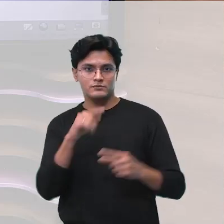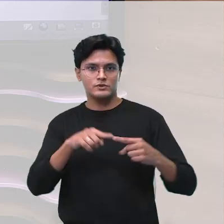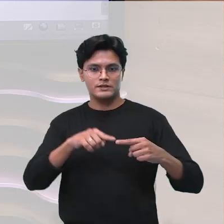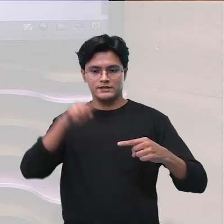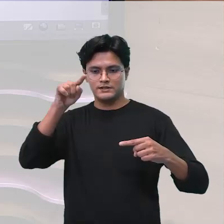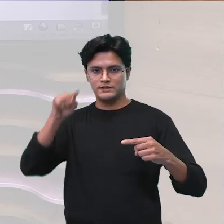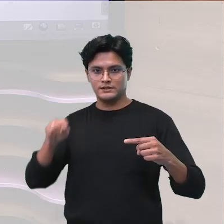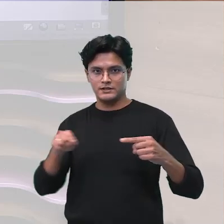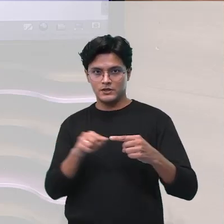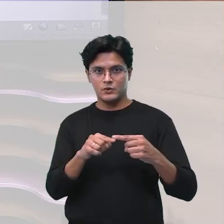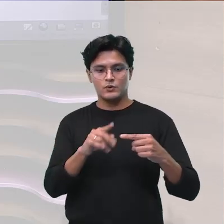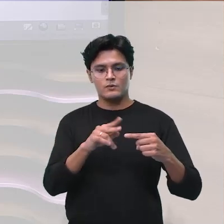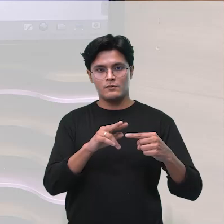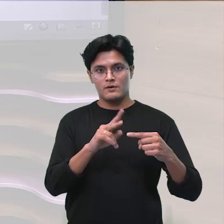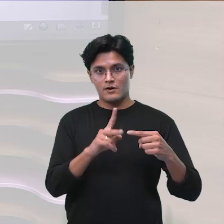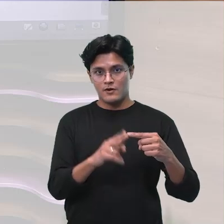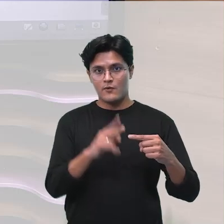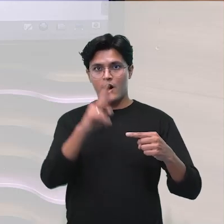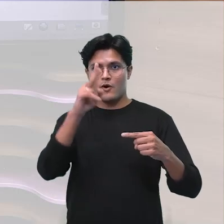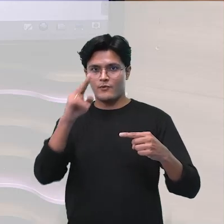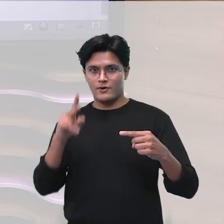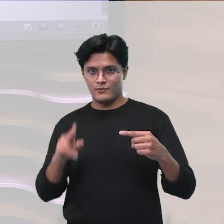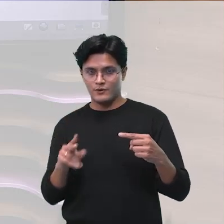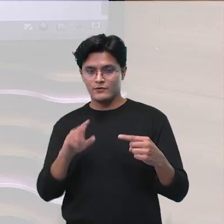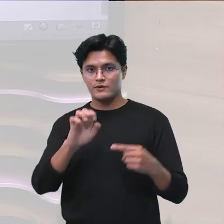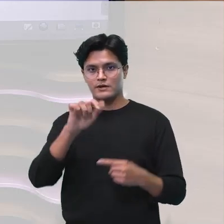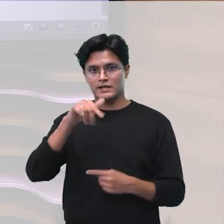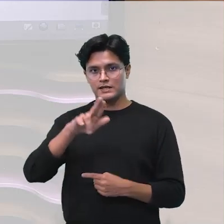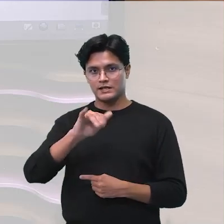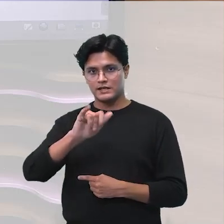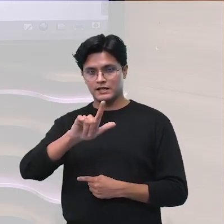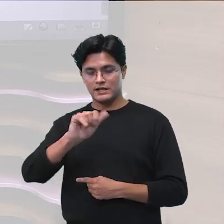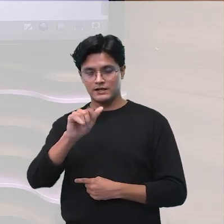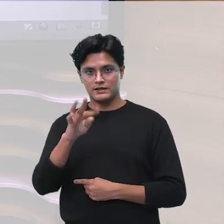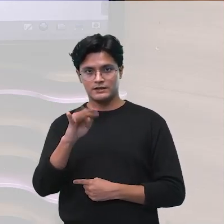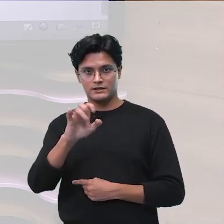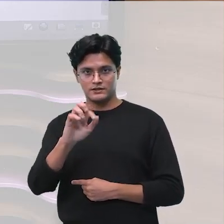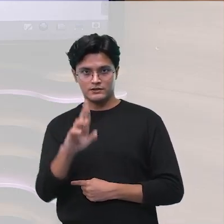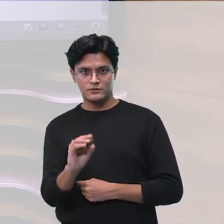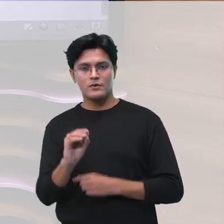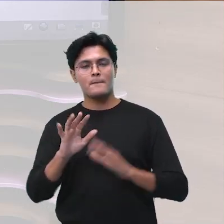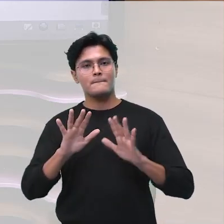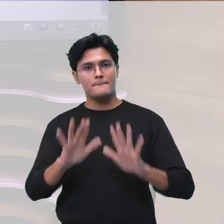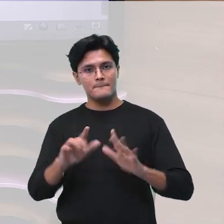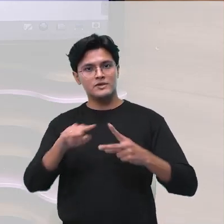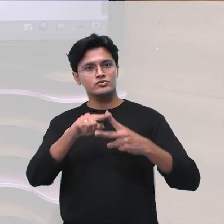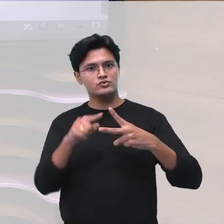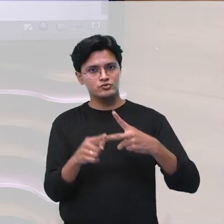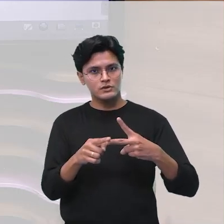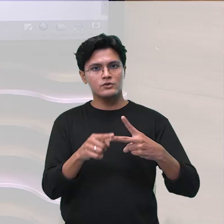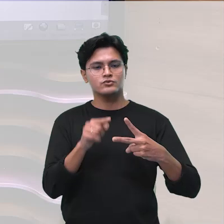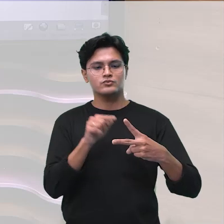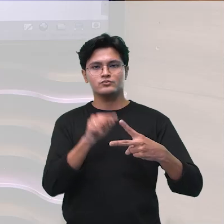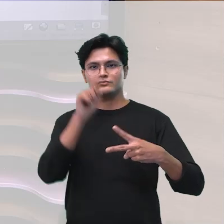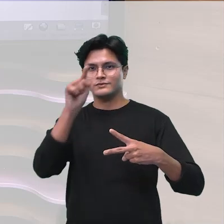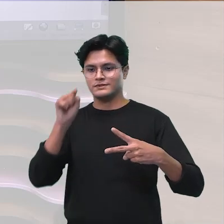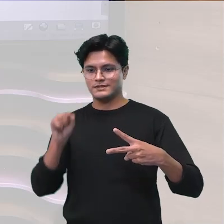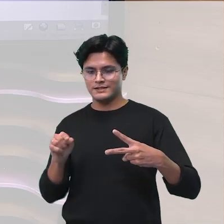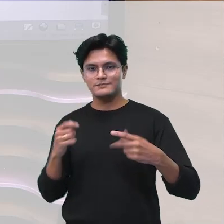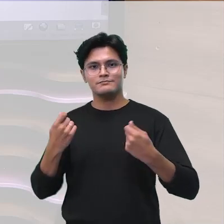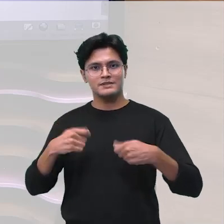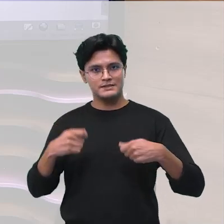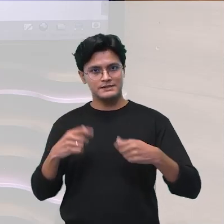nesse caso, os três ângulos serão iguais, ou seja, cada um deles terá 60 graus, porque